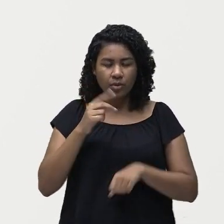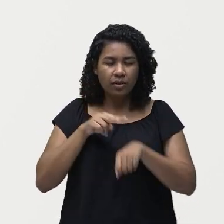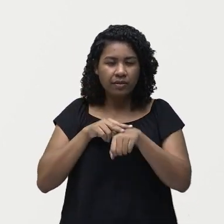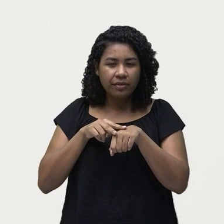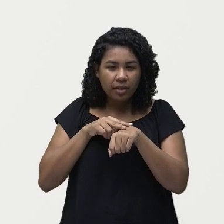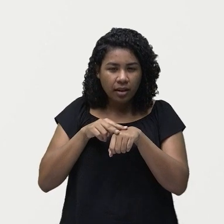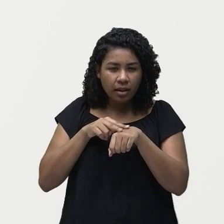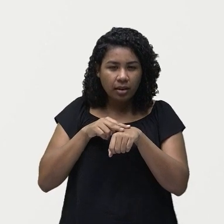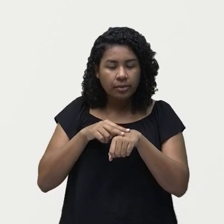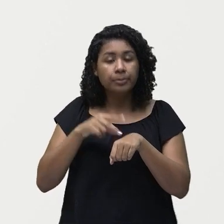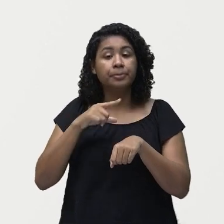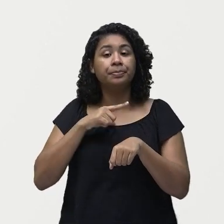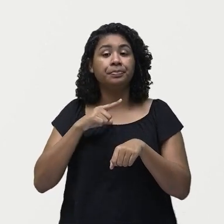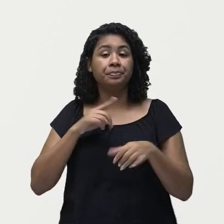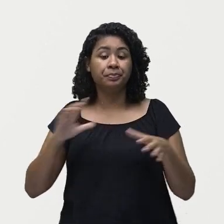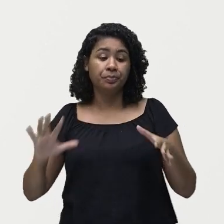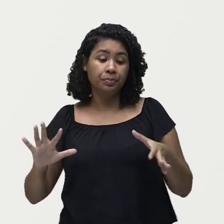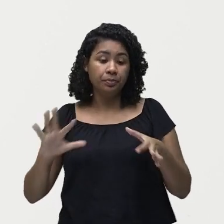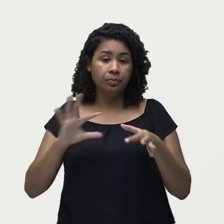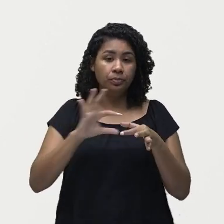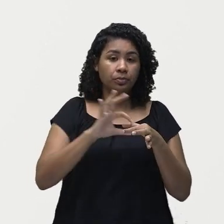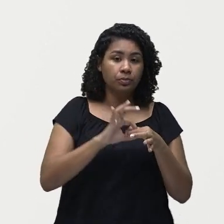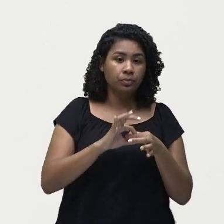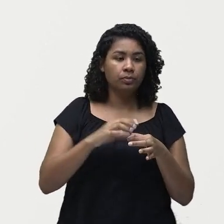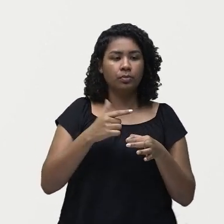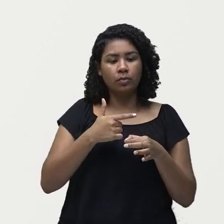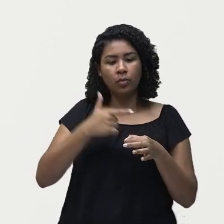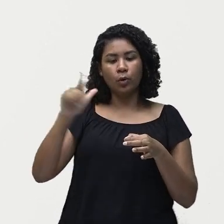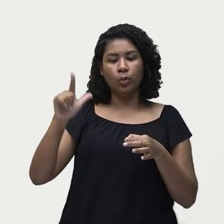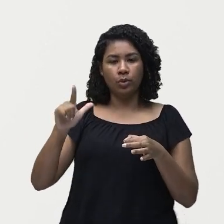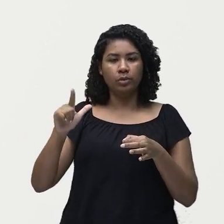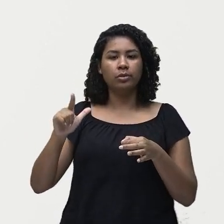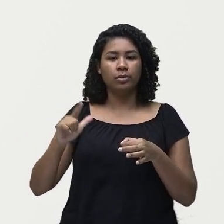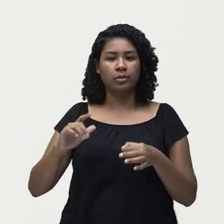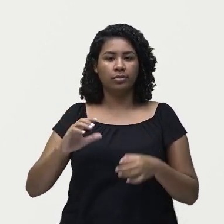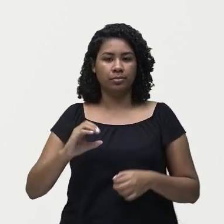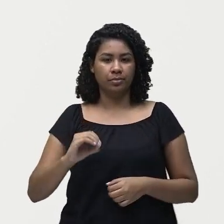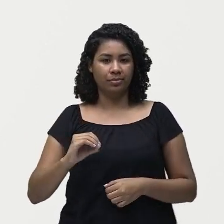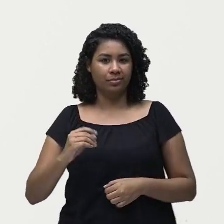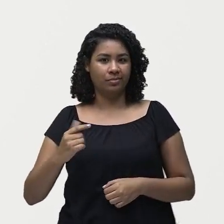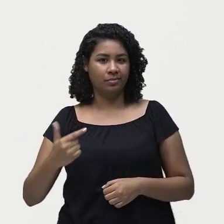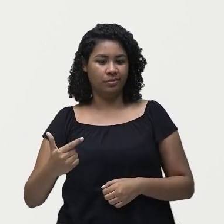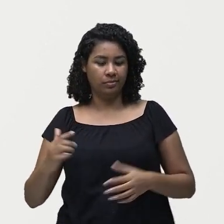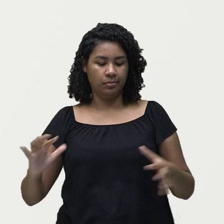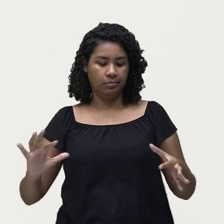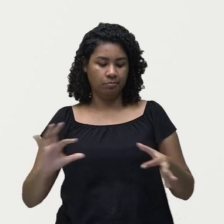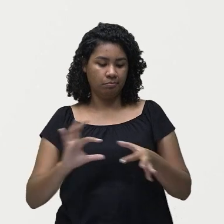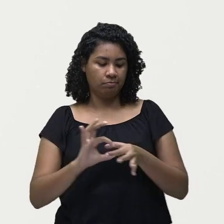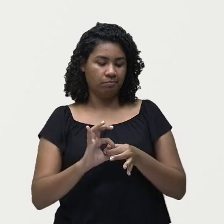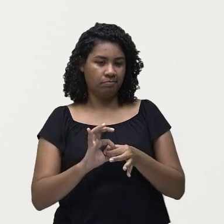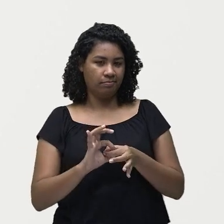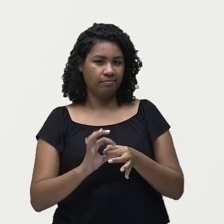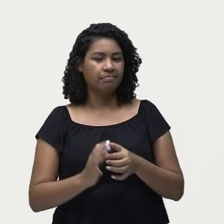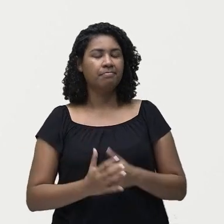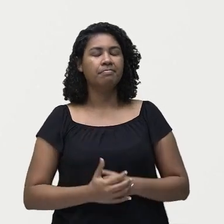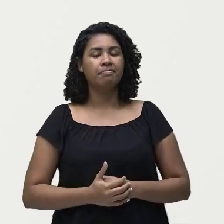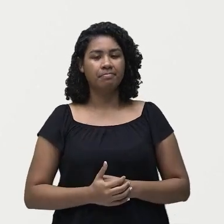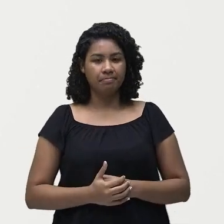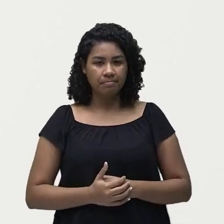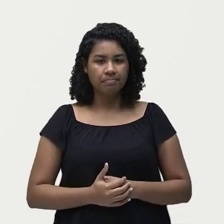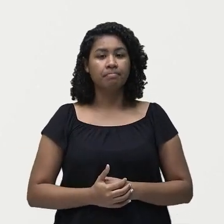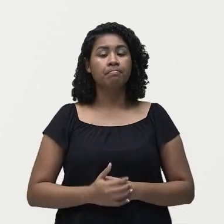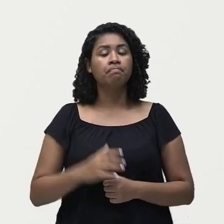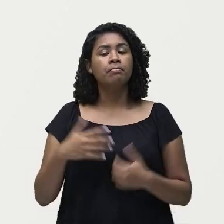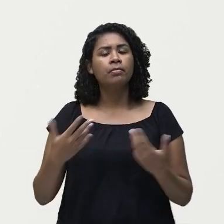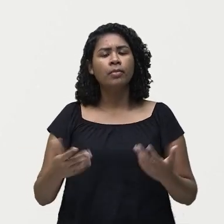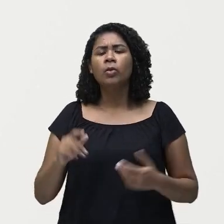ó, ele está se ligando a uma molécula de oxigênio com 2 átomos de oxigênio. Então, o que